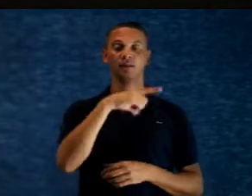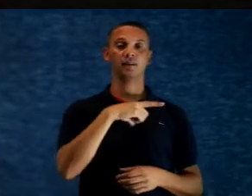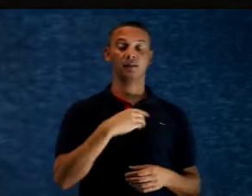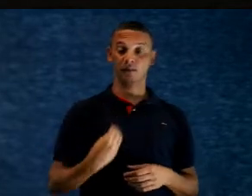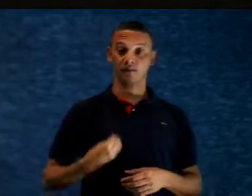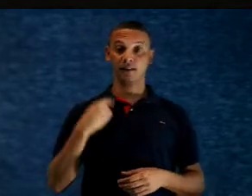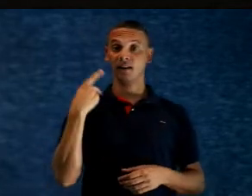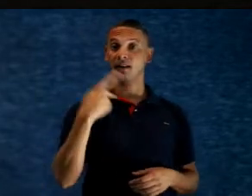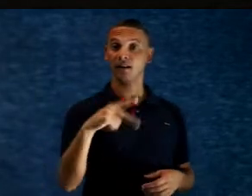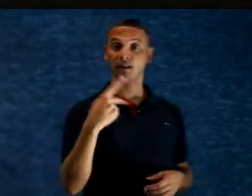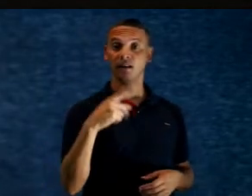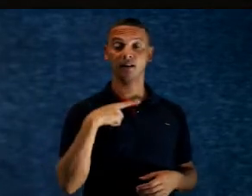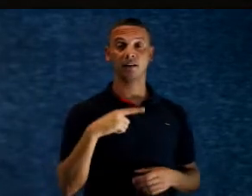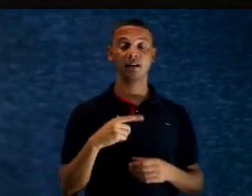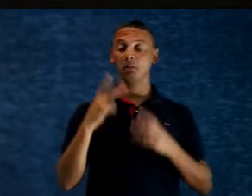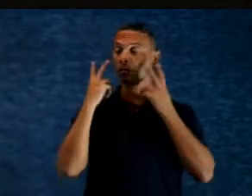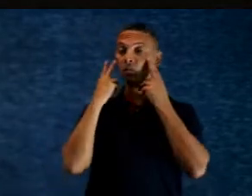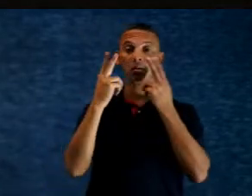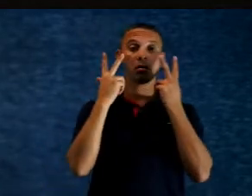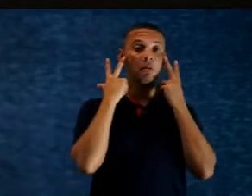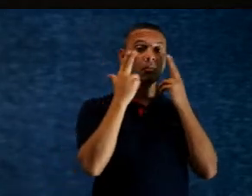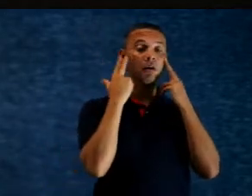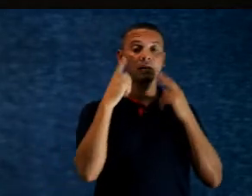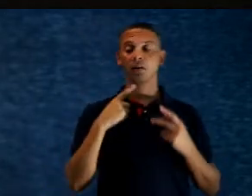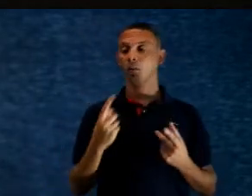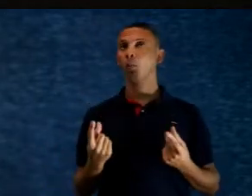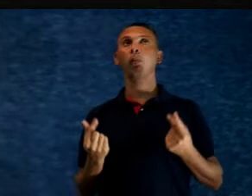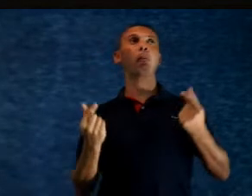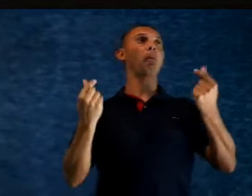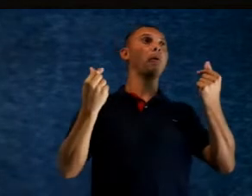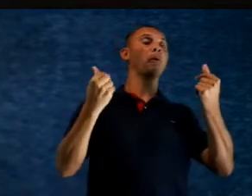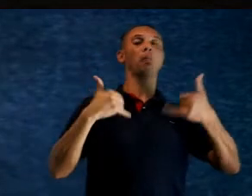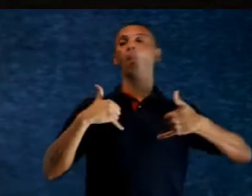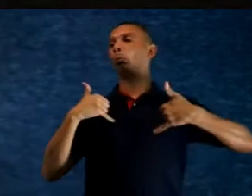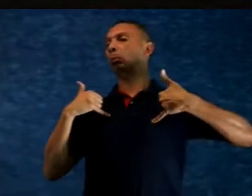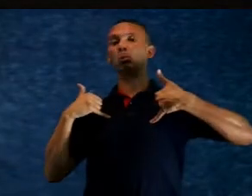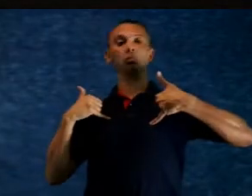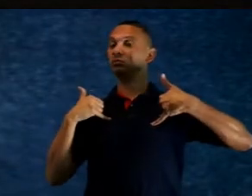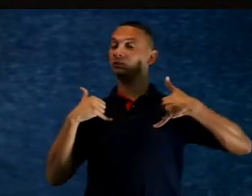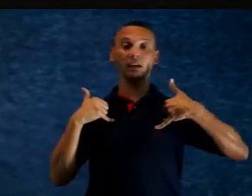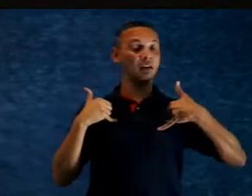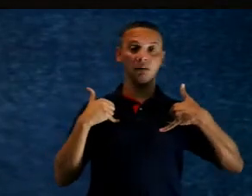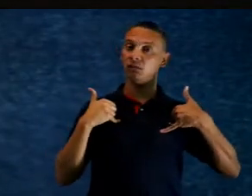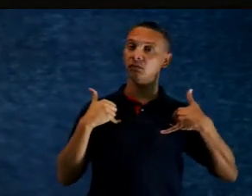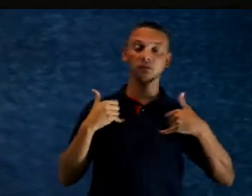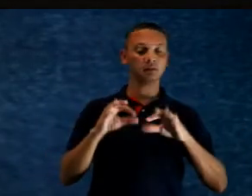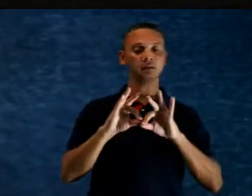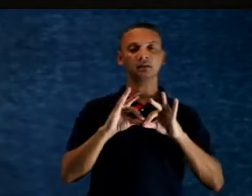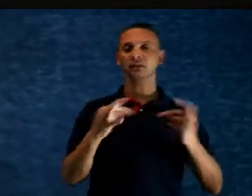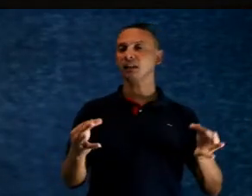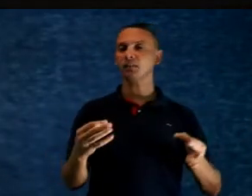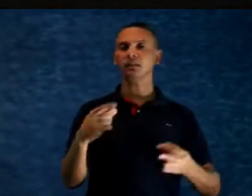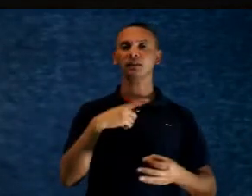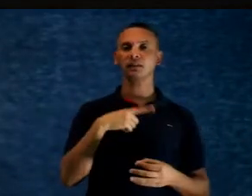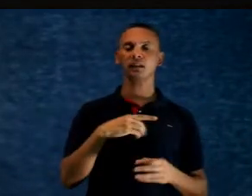acho belíssima essa crônica com que Maria Julieta homenageia o pai. E como ela escrevia bem, né? Parece que você